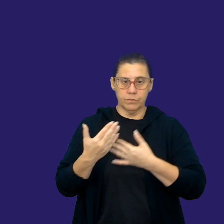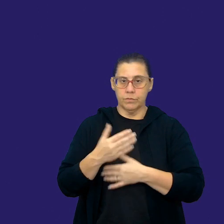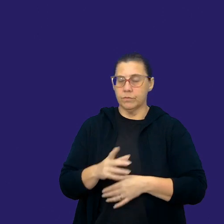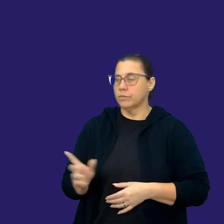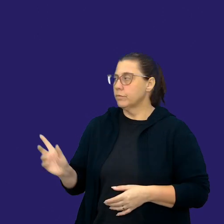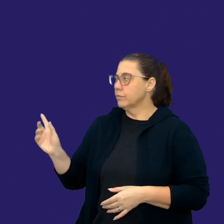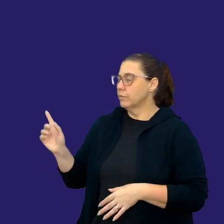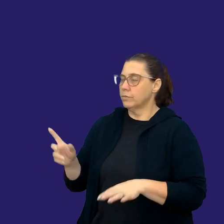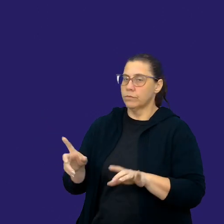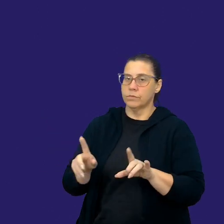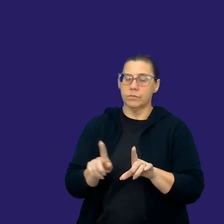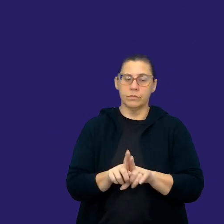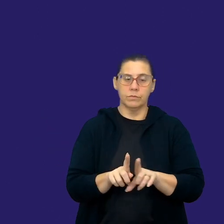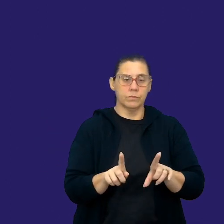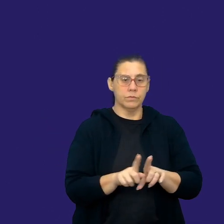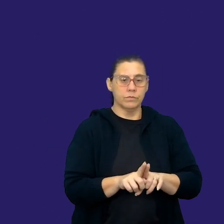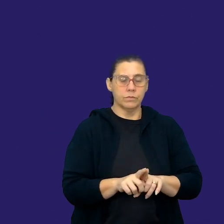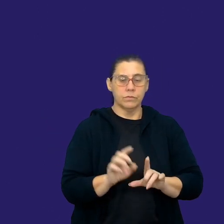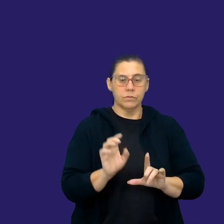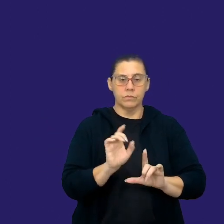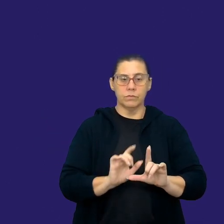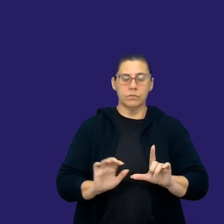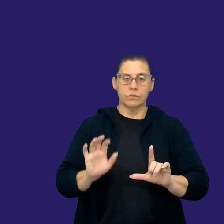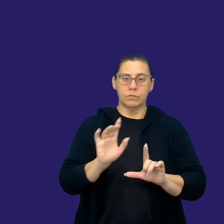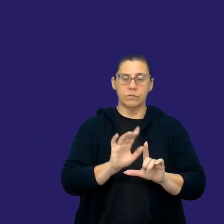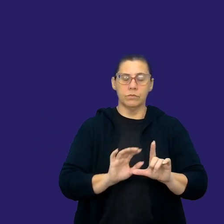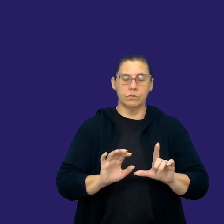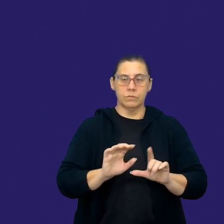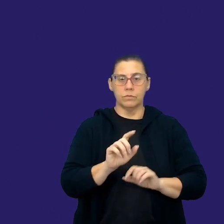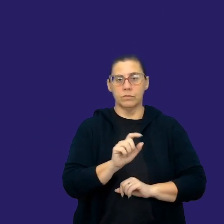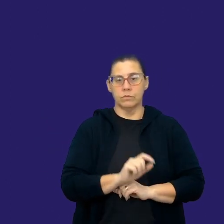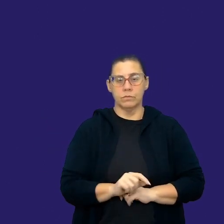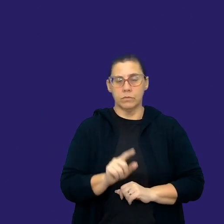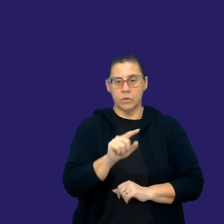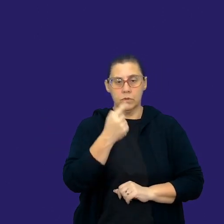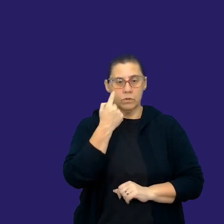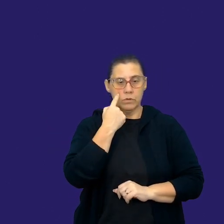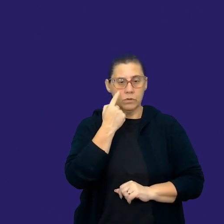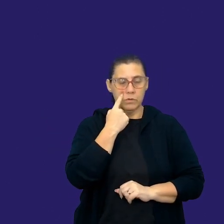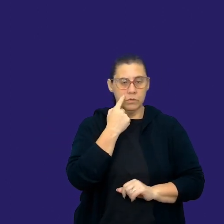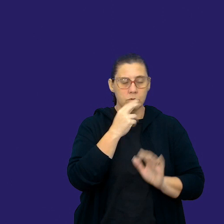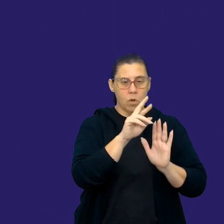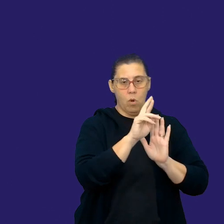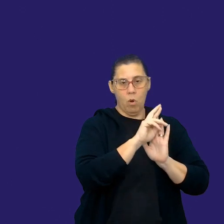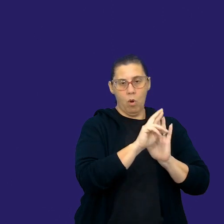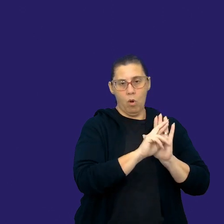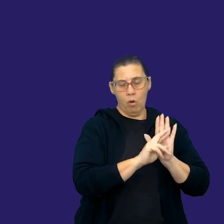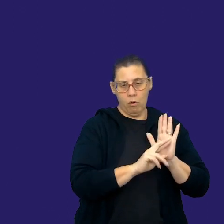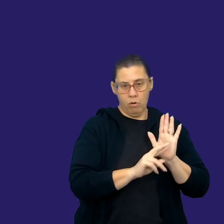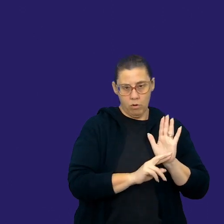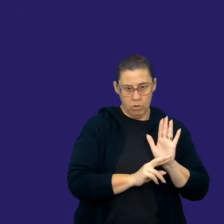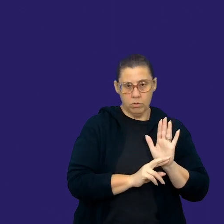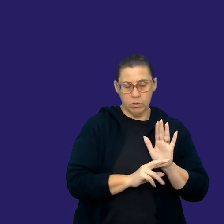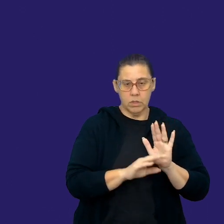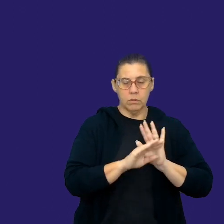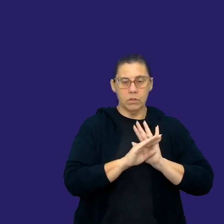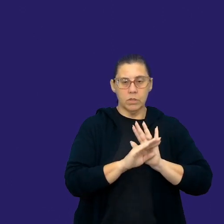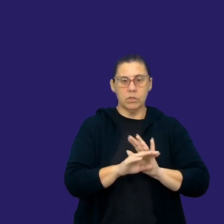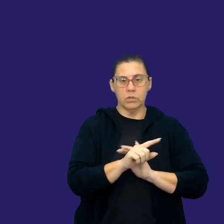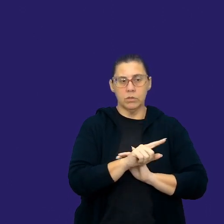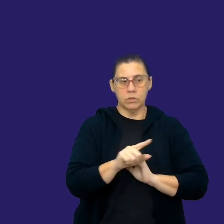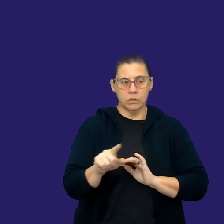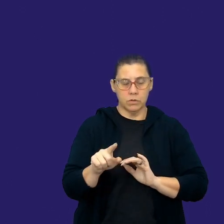também o QR Code para vocês verificarem o roteiro formativo, né, que acaba auxiliando, né,